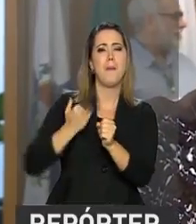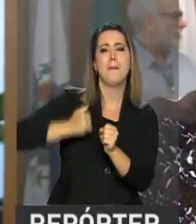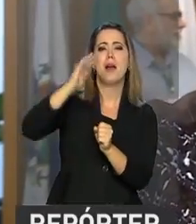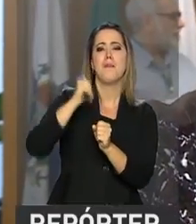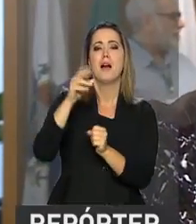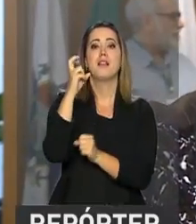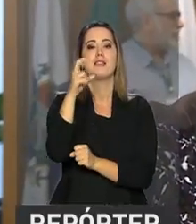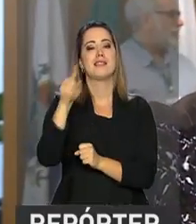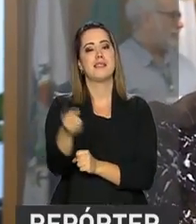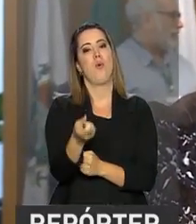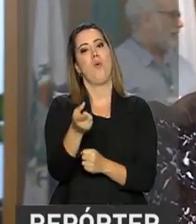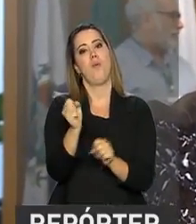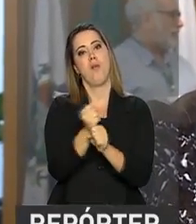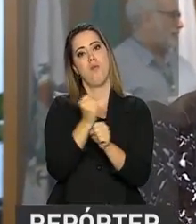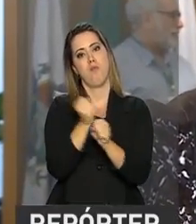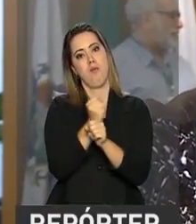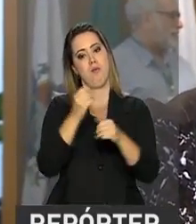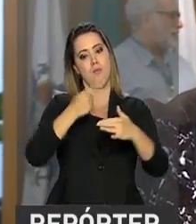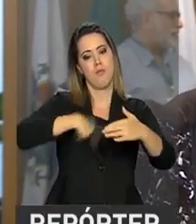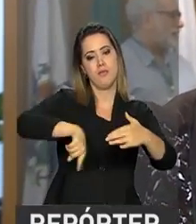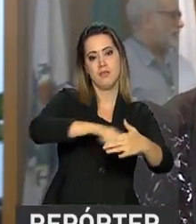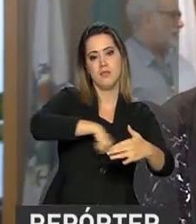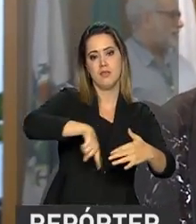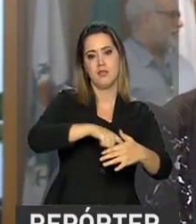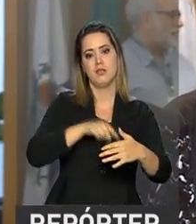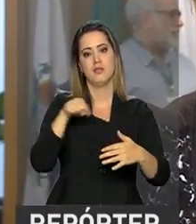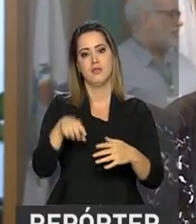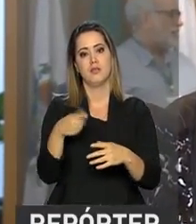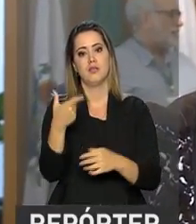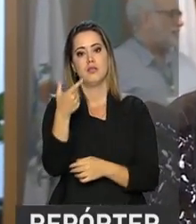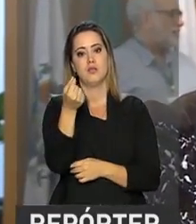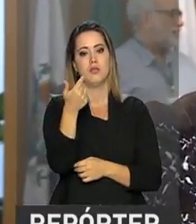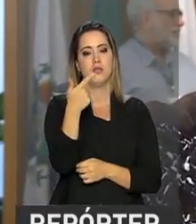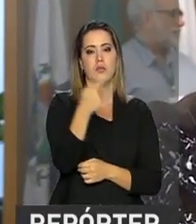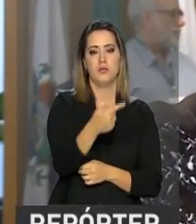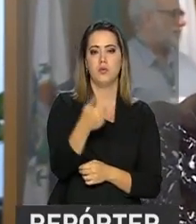5 mil cisternas entre o ano de 2017 e 2018.